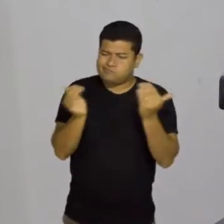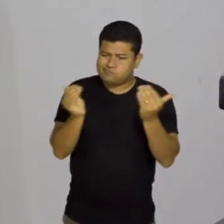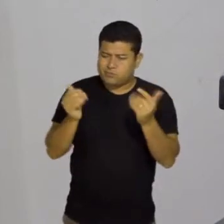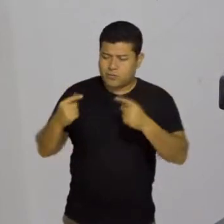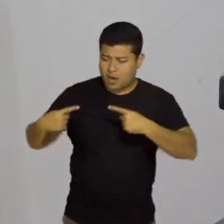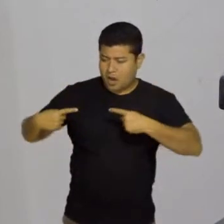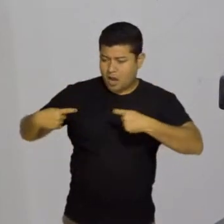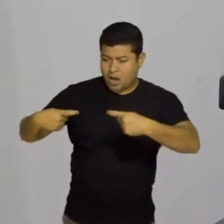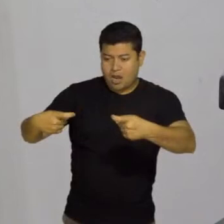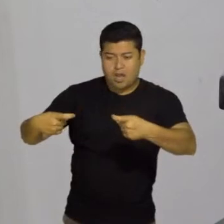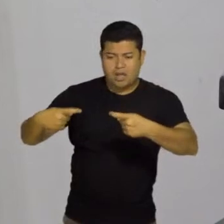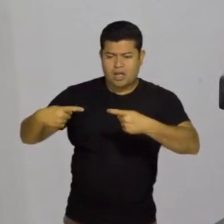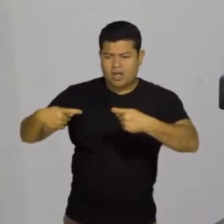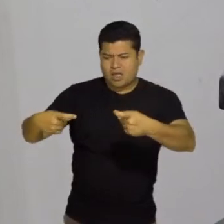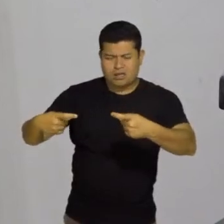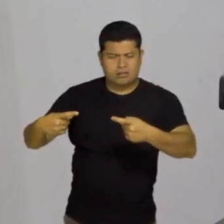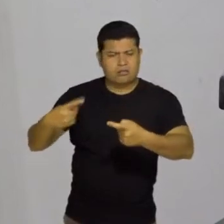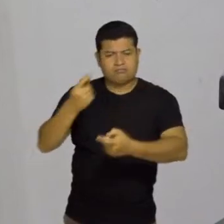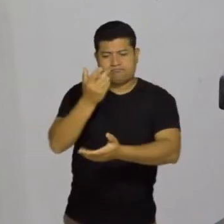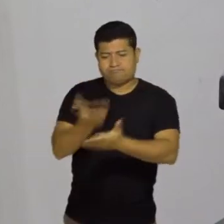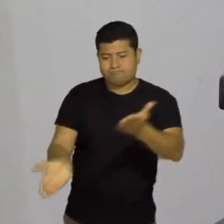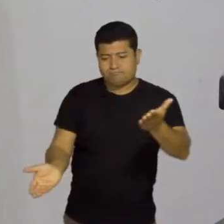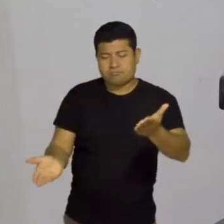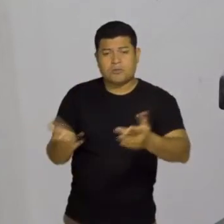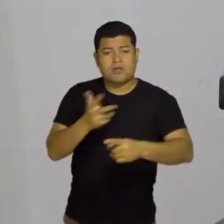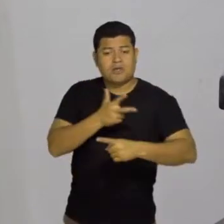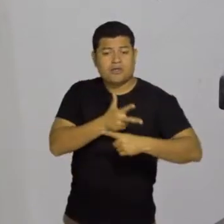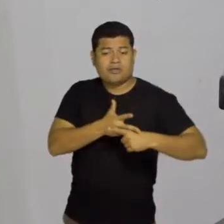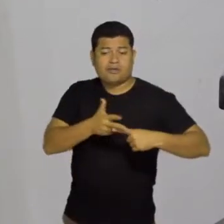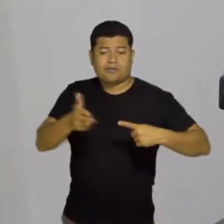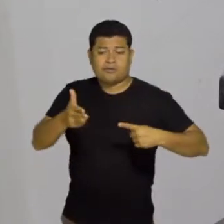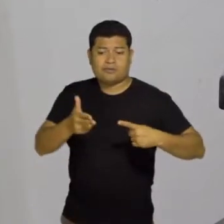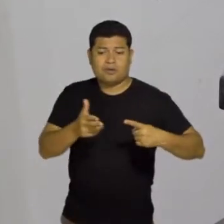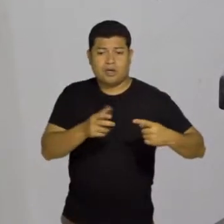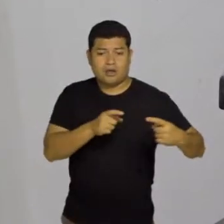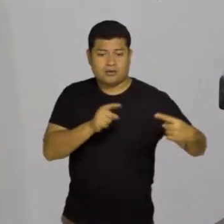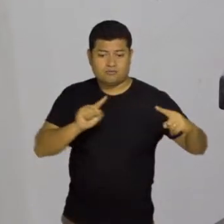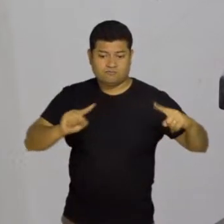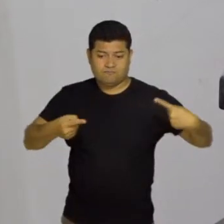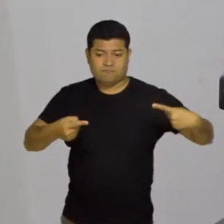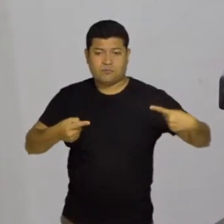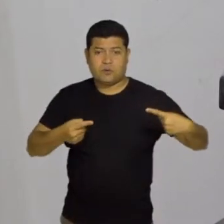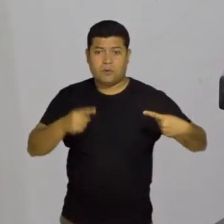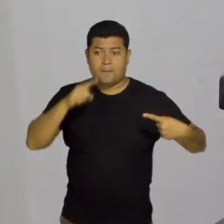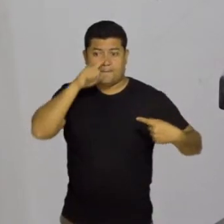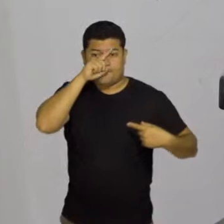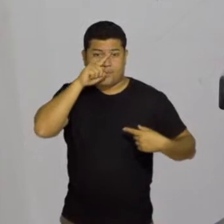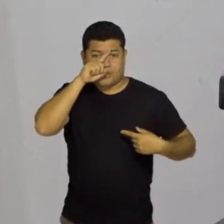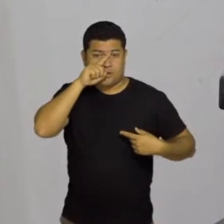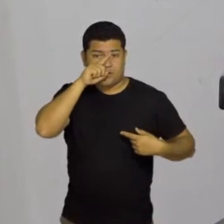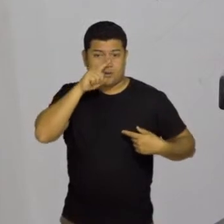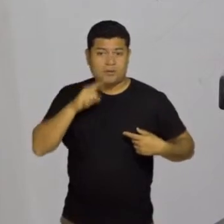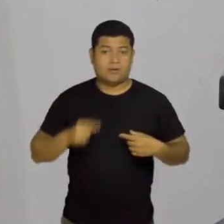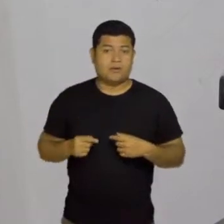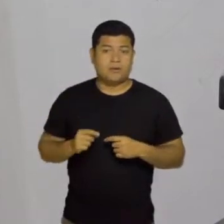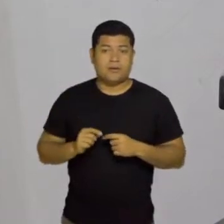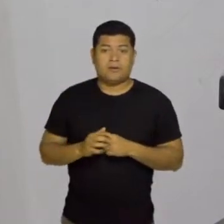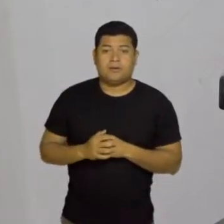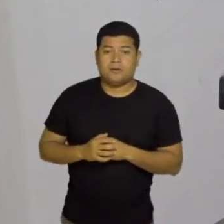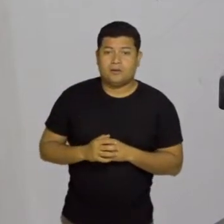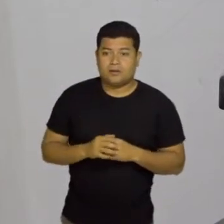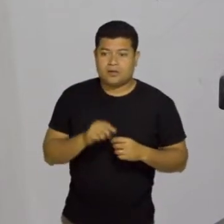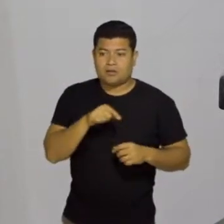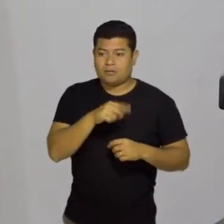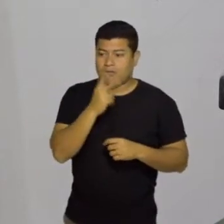Nós estamos perdendo a guerra para um concorrente muito perigoso que está aí no mercado paralelo, que